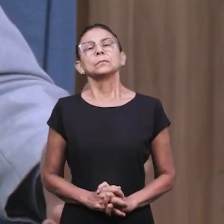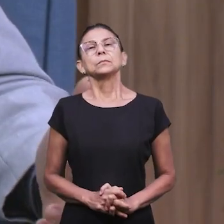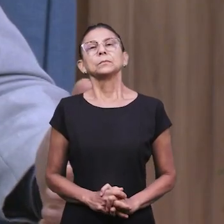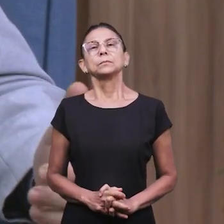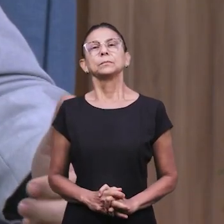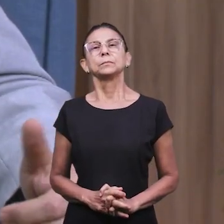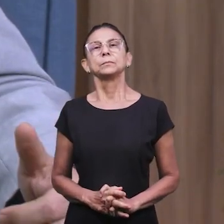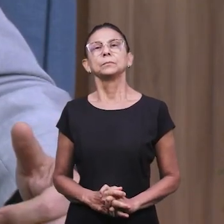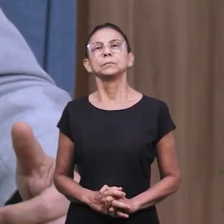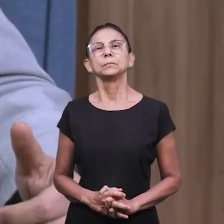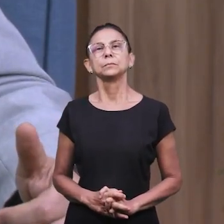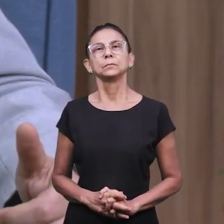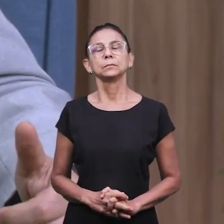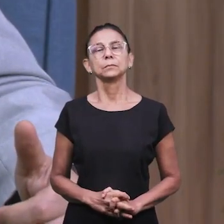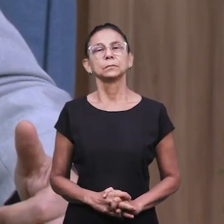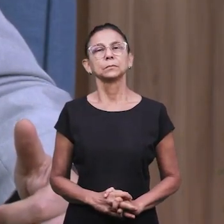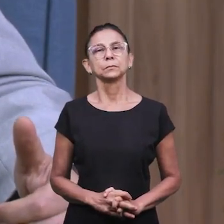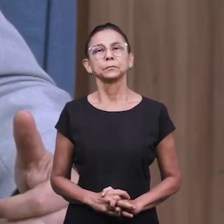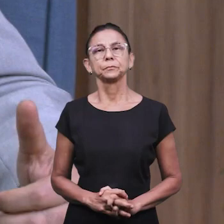Daniel, então a gente segue daqui.